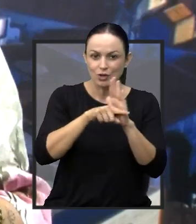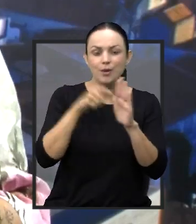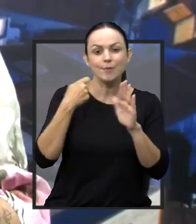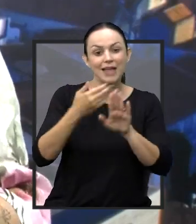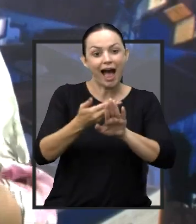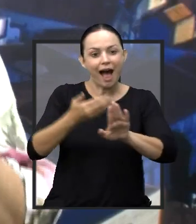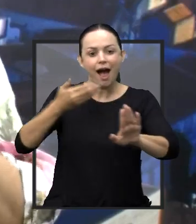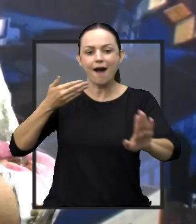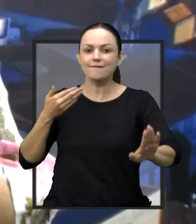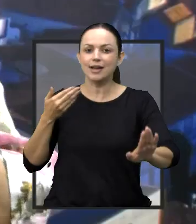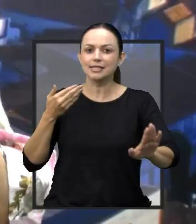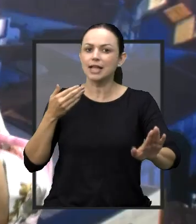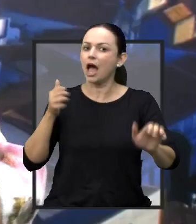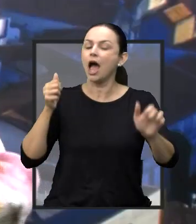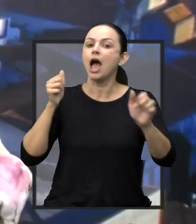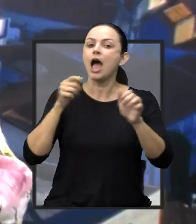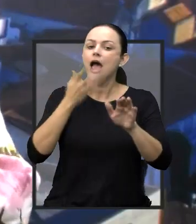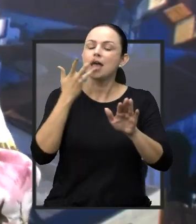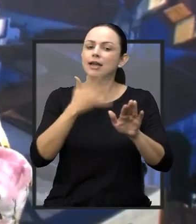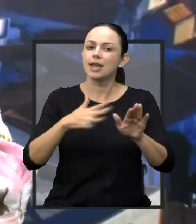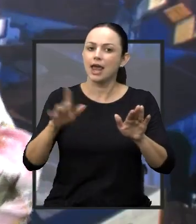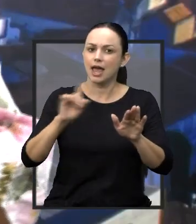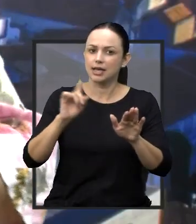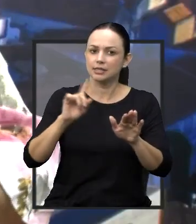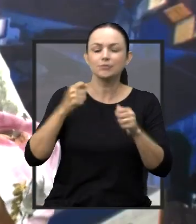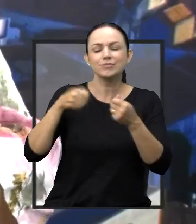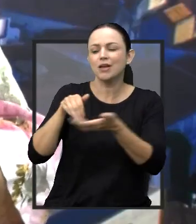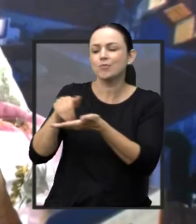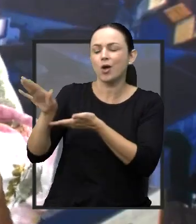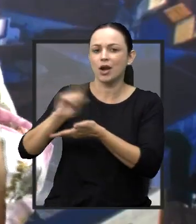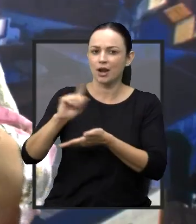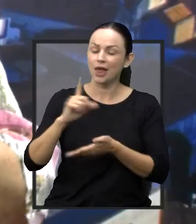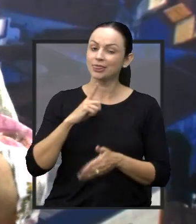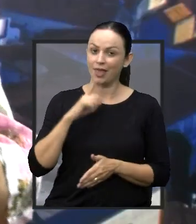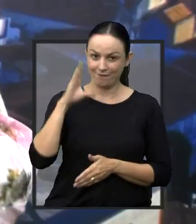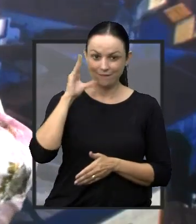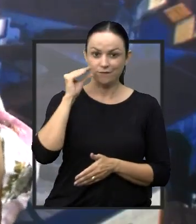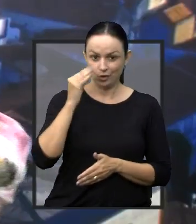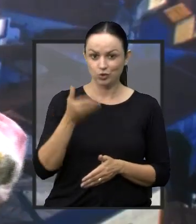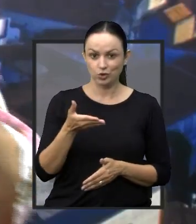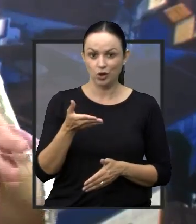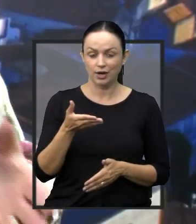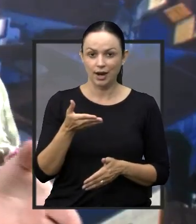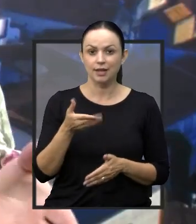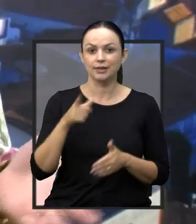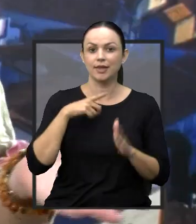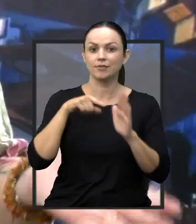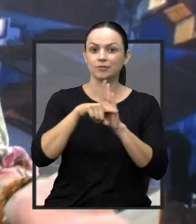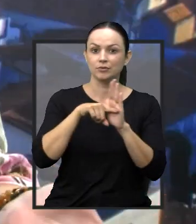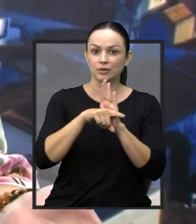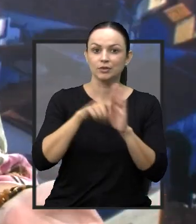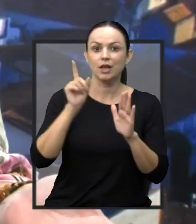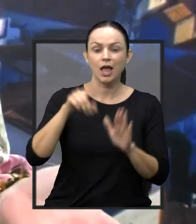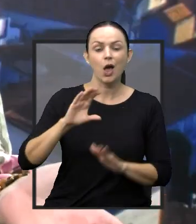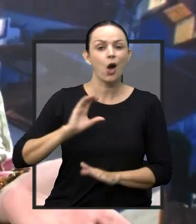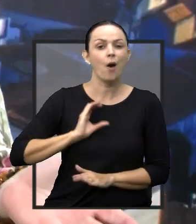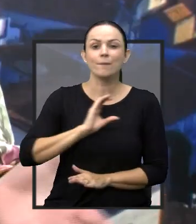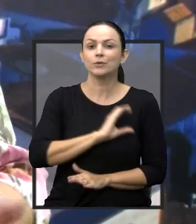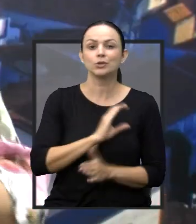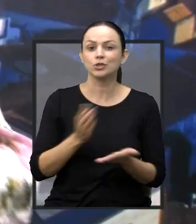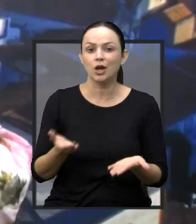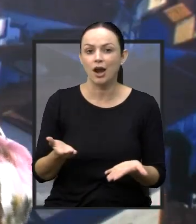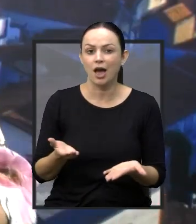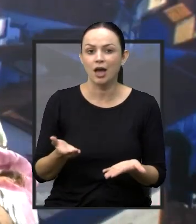de crianças. Não é necessário que se mande embora, até porque nós temos funcionários ali que estão sendo investigados, que são